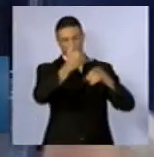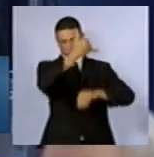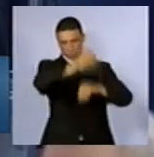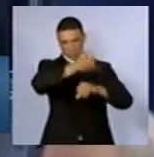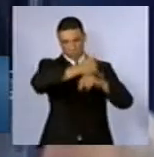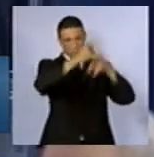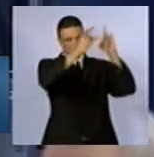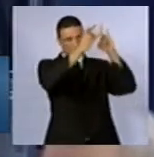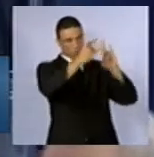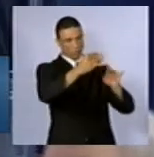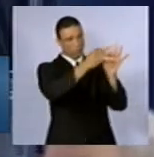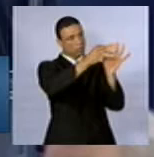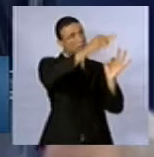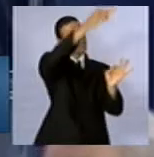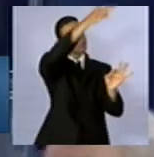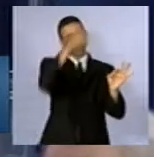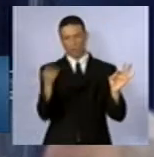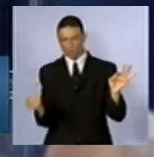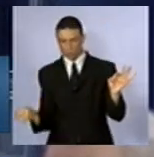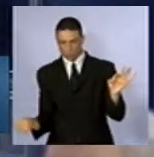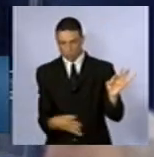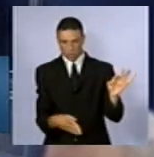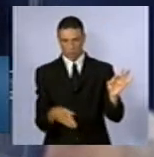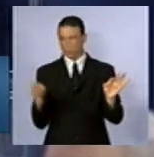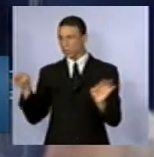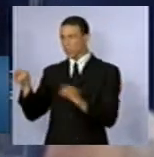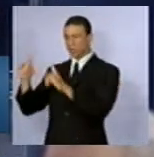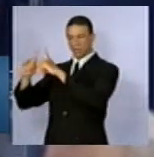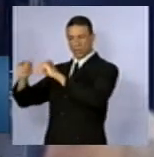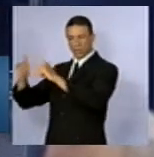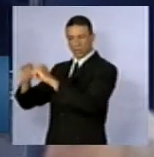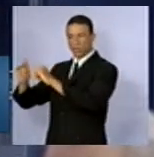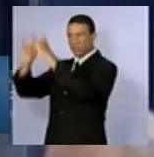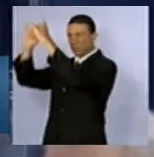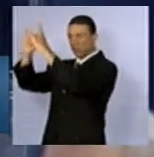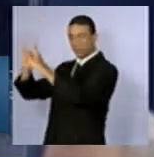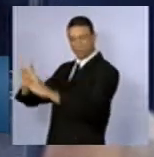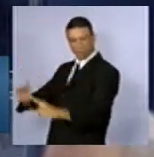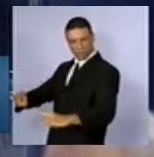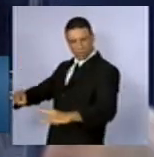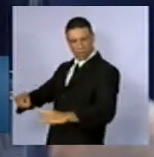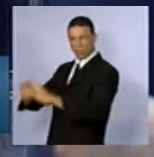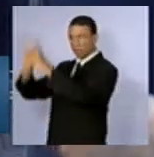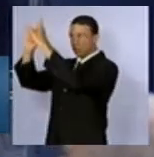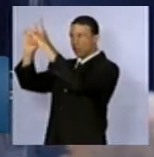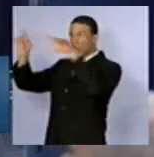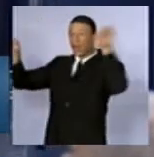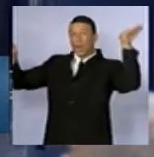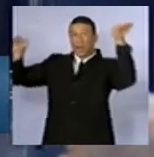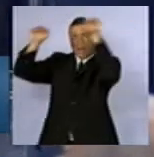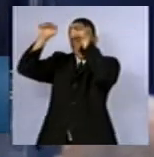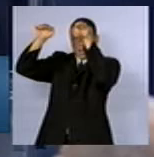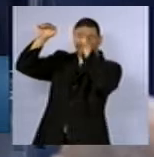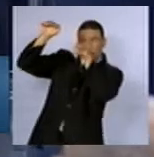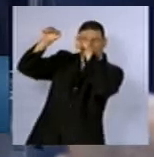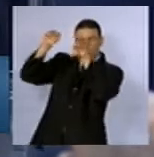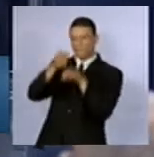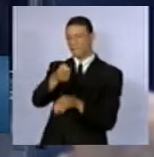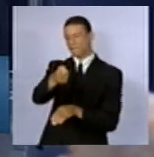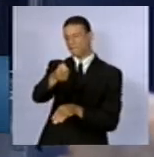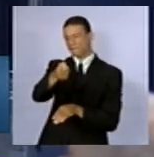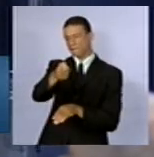500 kv em relação altura da torre de Brasília né ela não chega a ser a torre de Brasília Mas ela